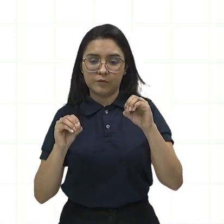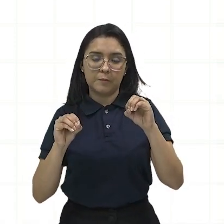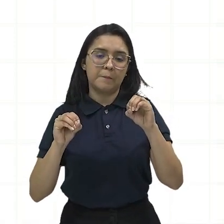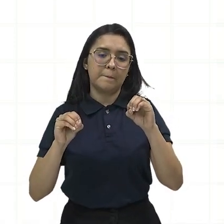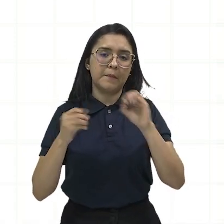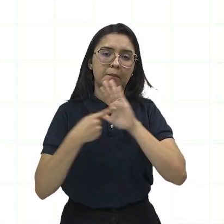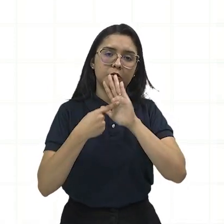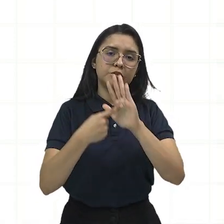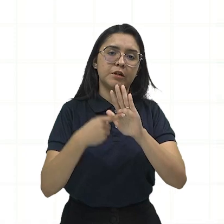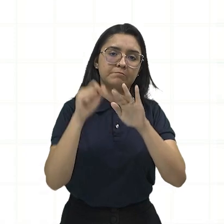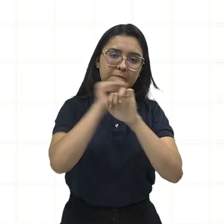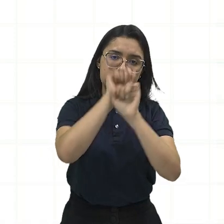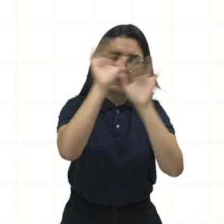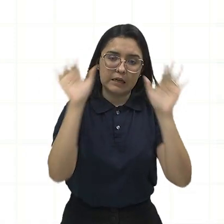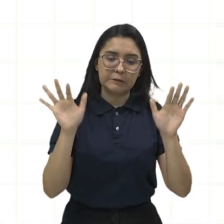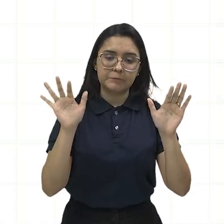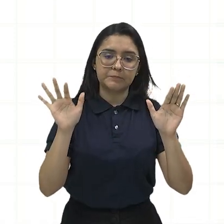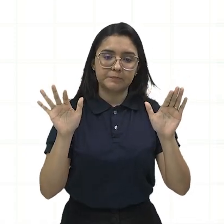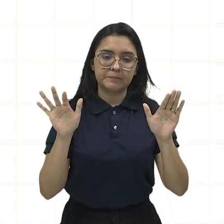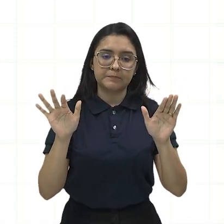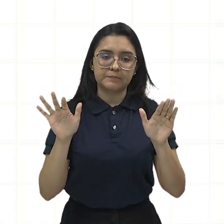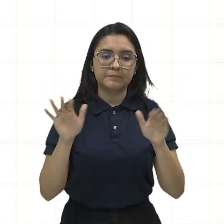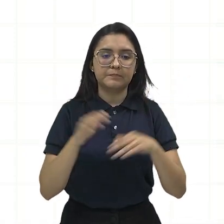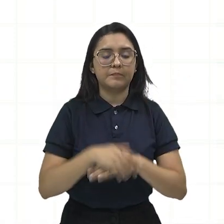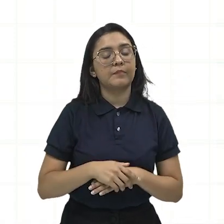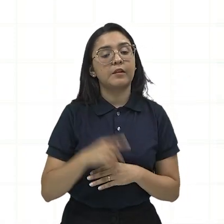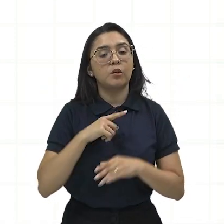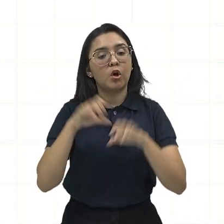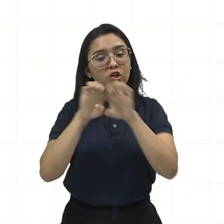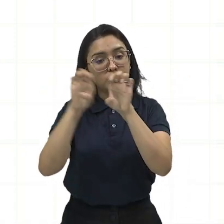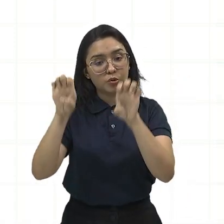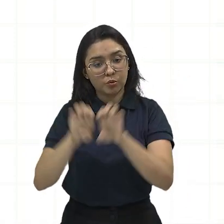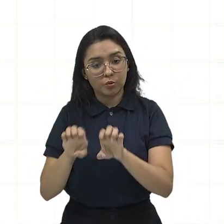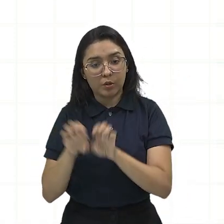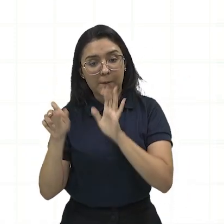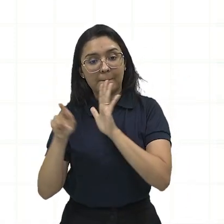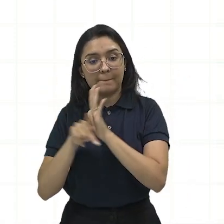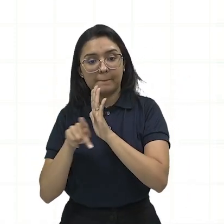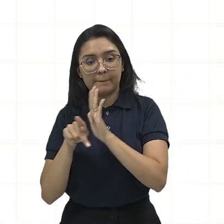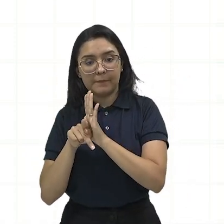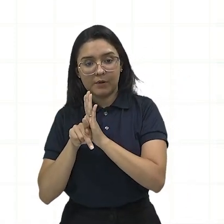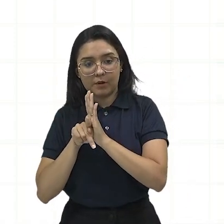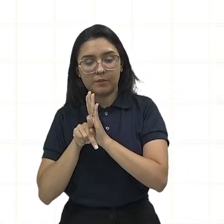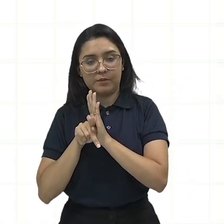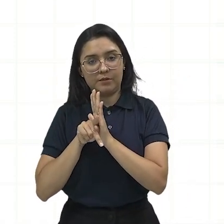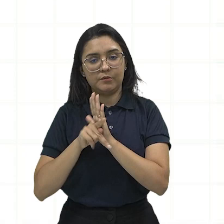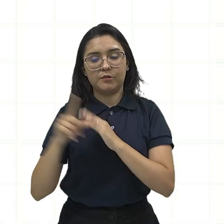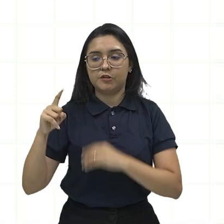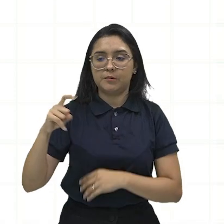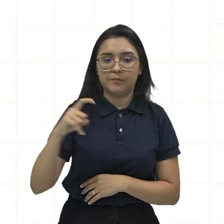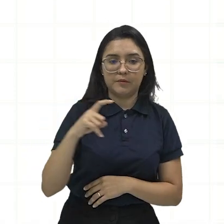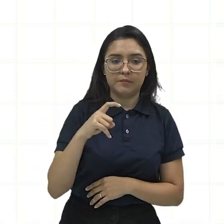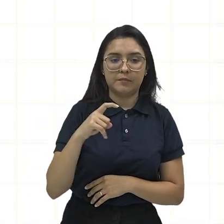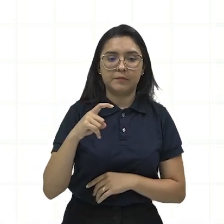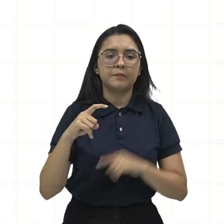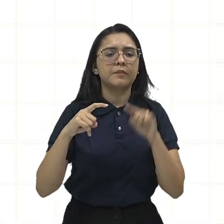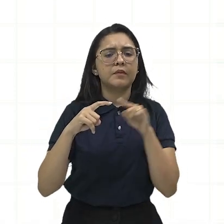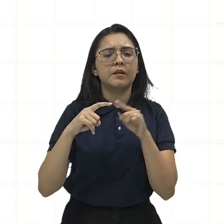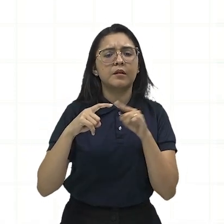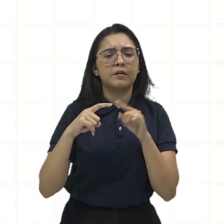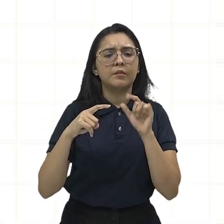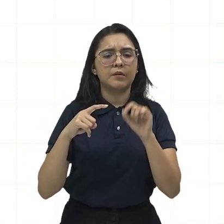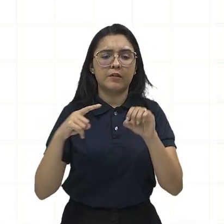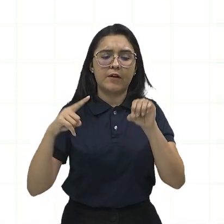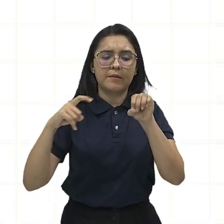ilustrar melhor. Aqui a parte anatômica do espermatozoide, nós temos o acrossomo, que eu falei para vocês. Essa pontinha aqui é